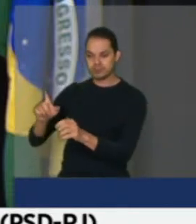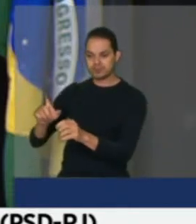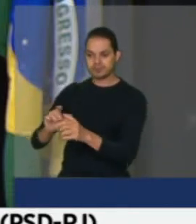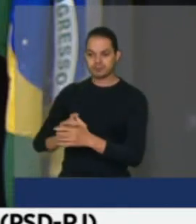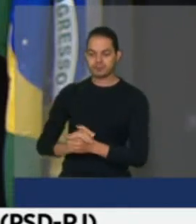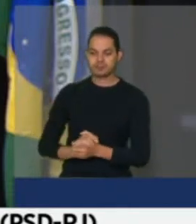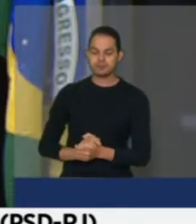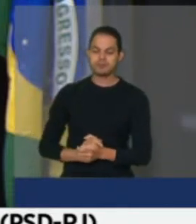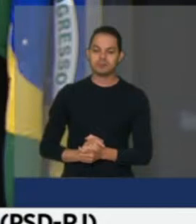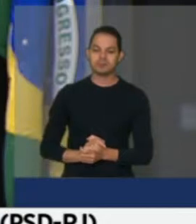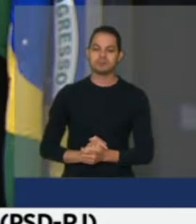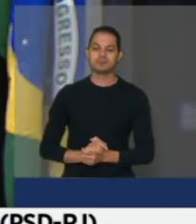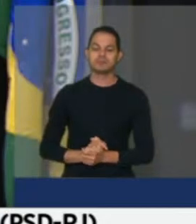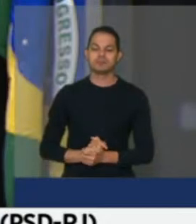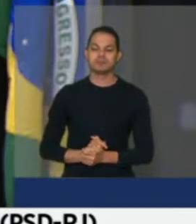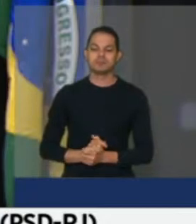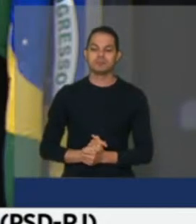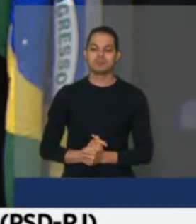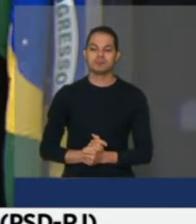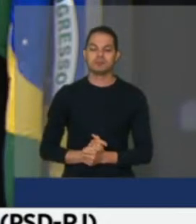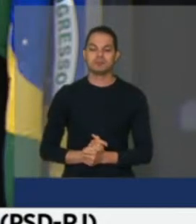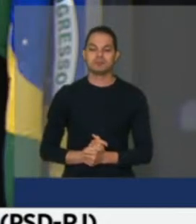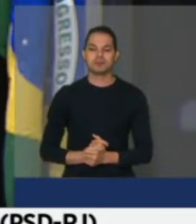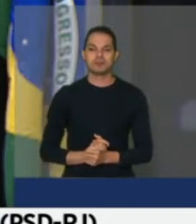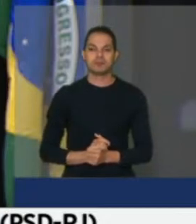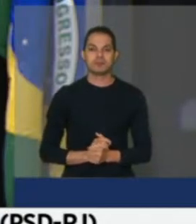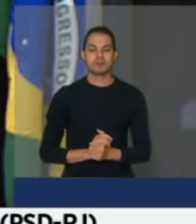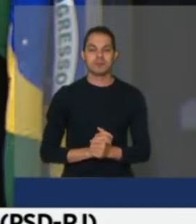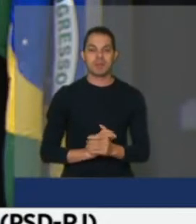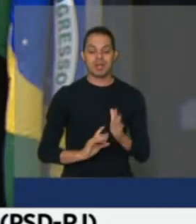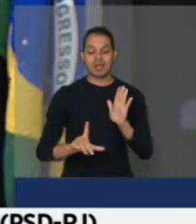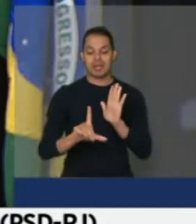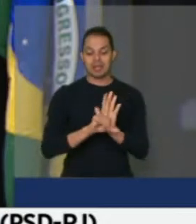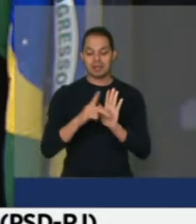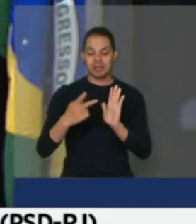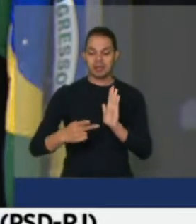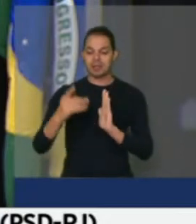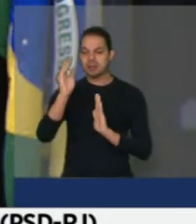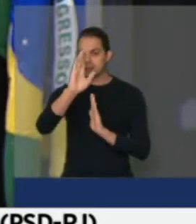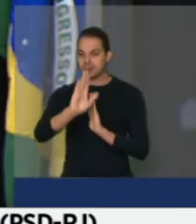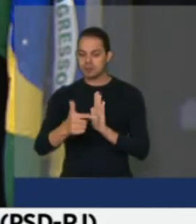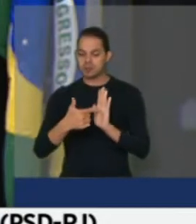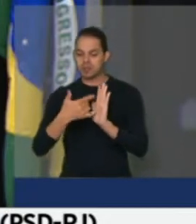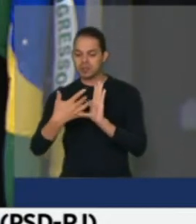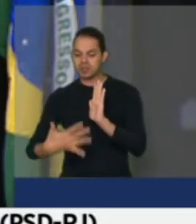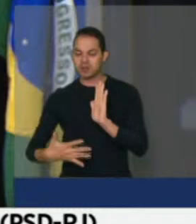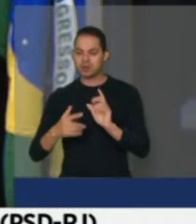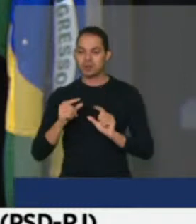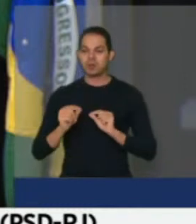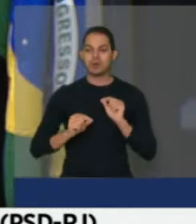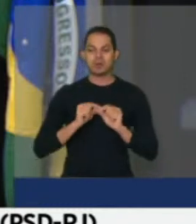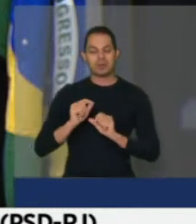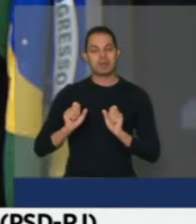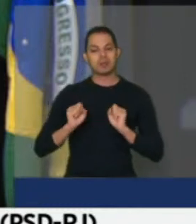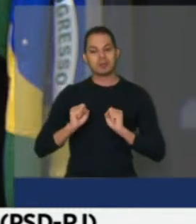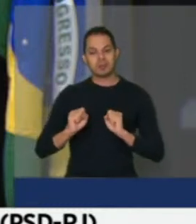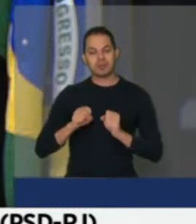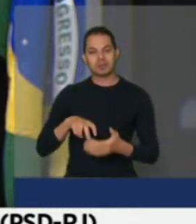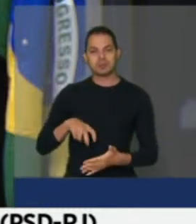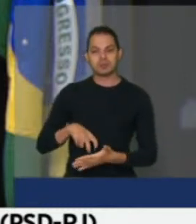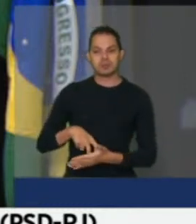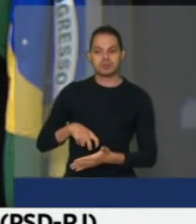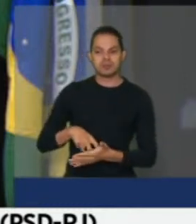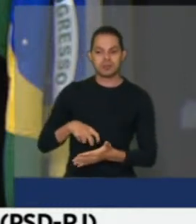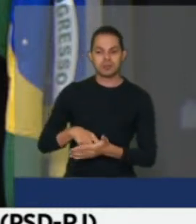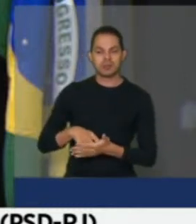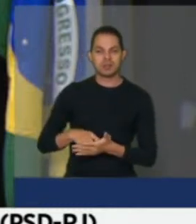onde vige no ordenamento jurídico brasileiro o postulado que possibilita a punição de uma